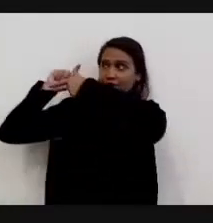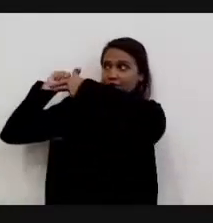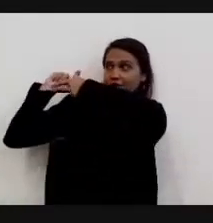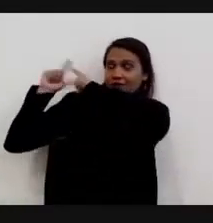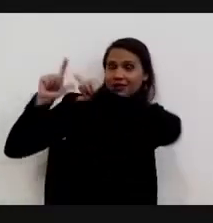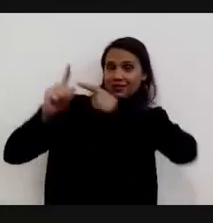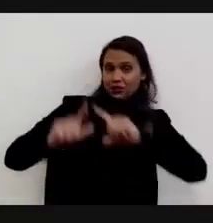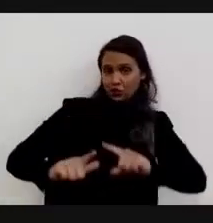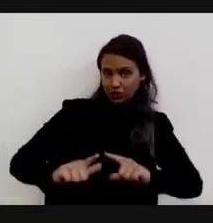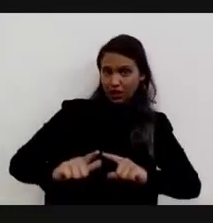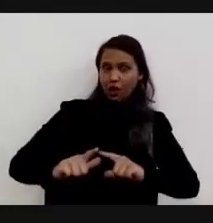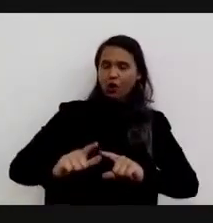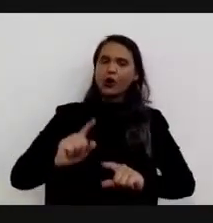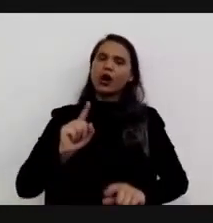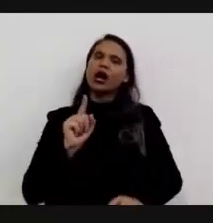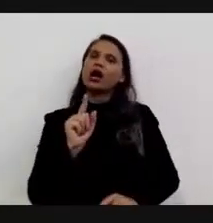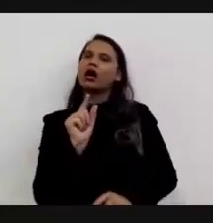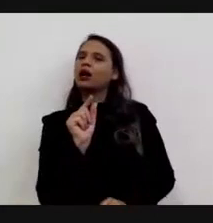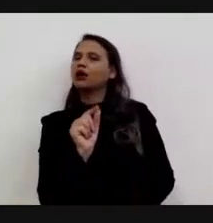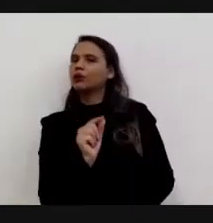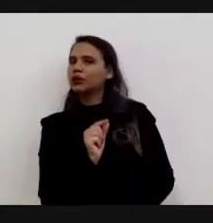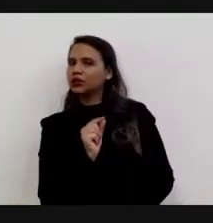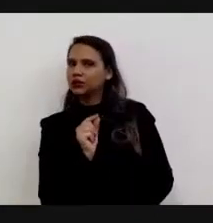bem, com toda essa